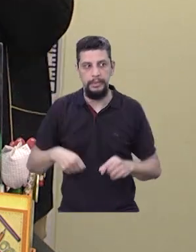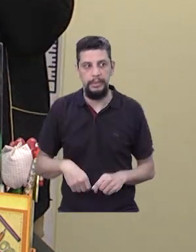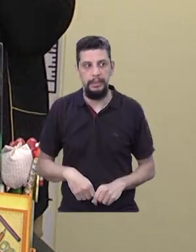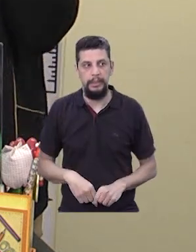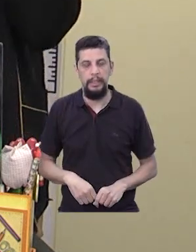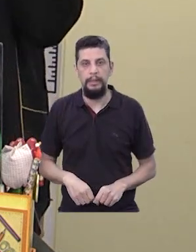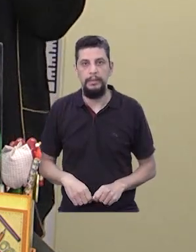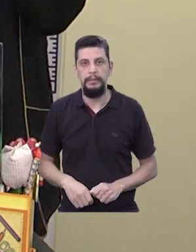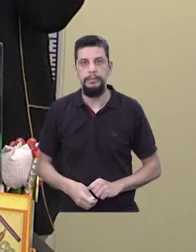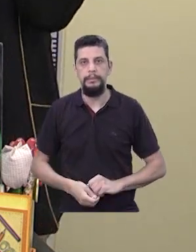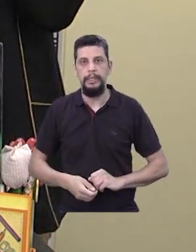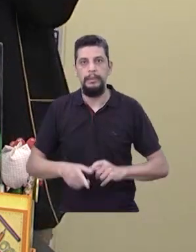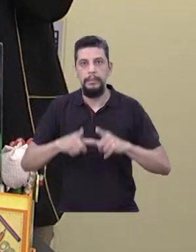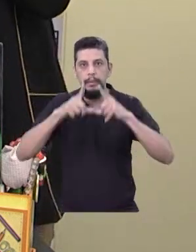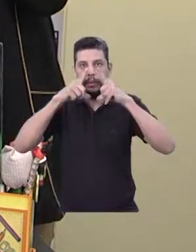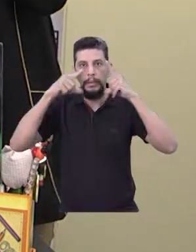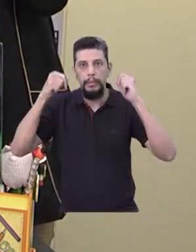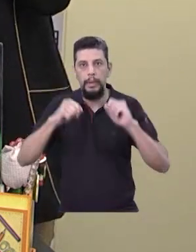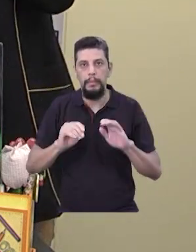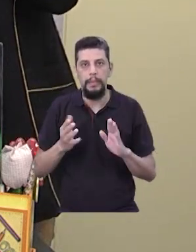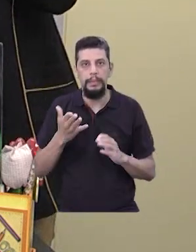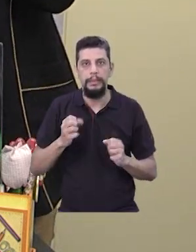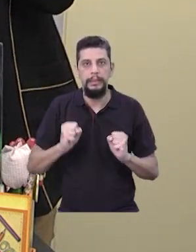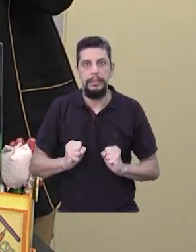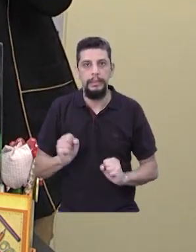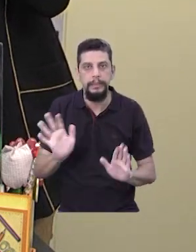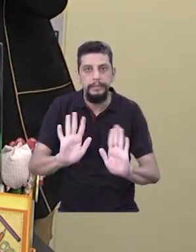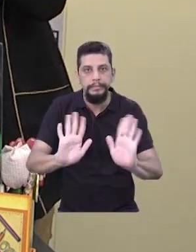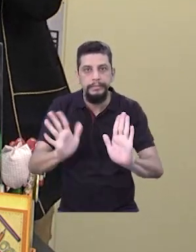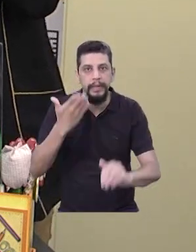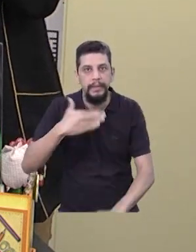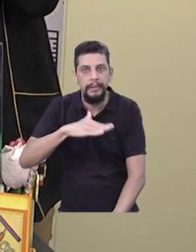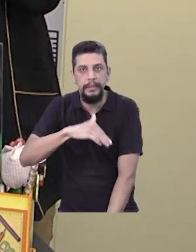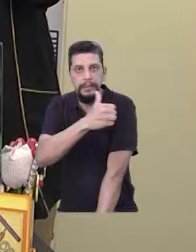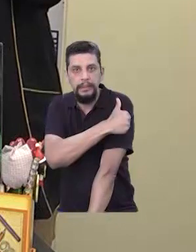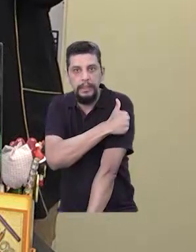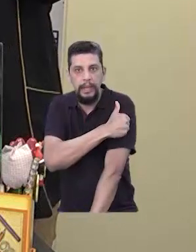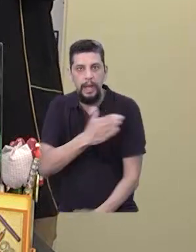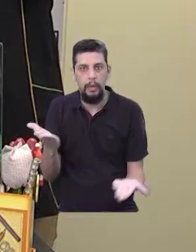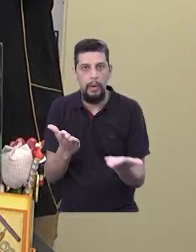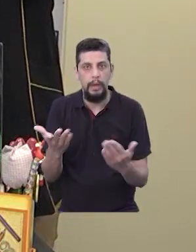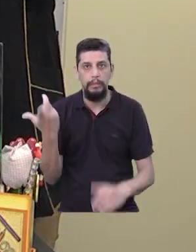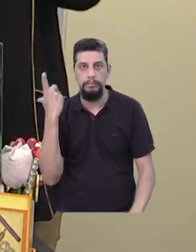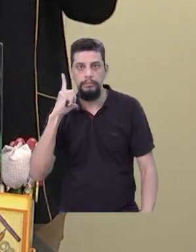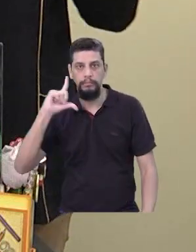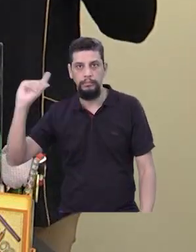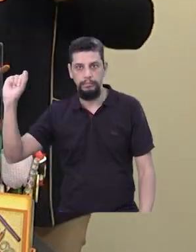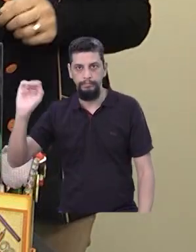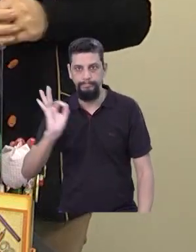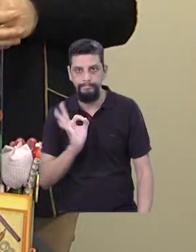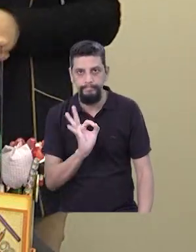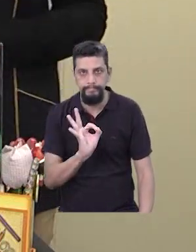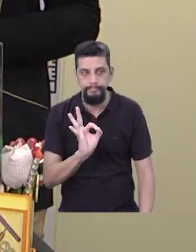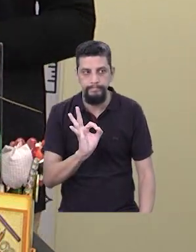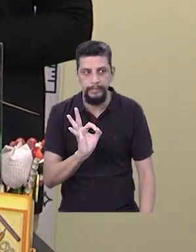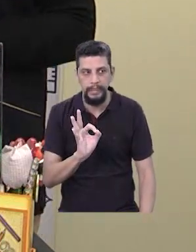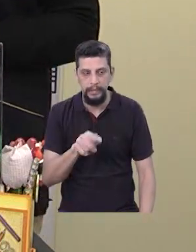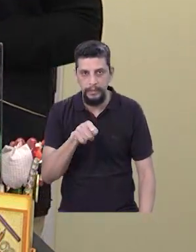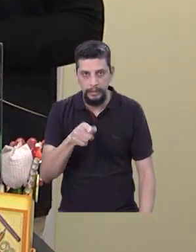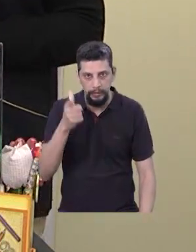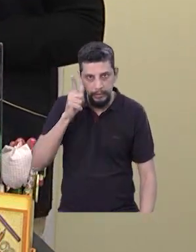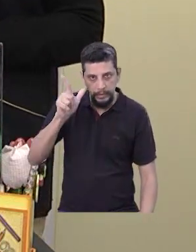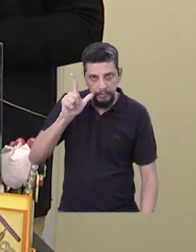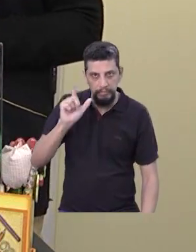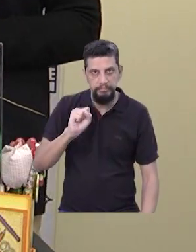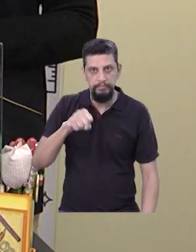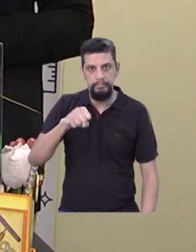E vamos colocar a nossa máscara para poder dar tchau, né? Porque agora a gente vai embora. Né?